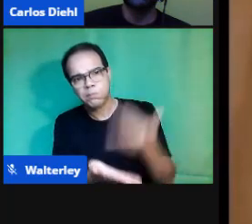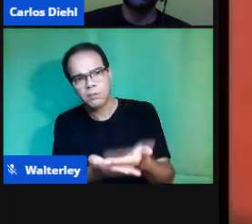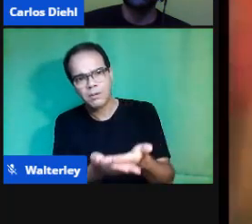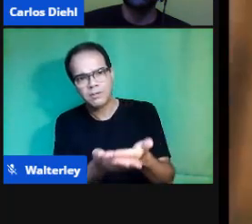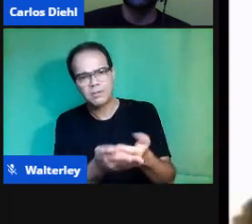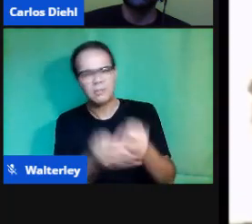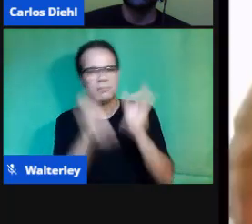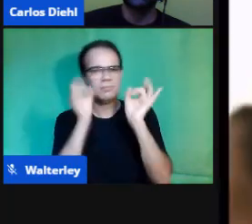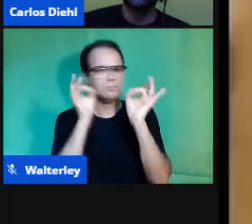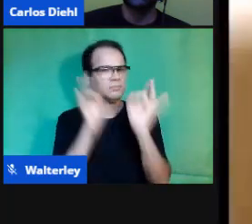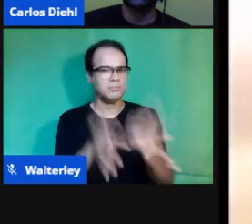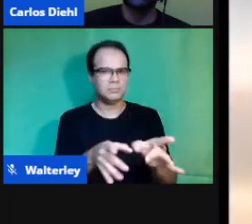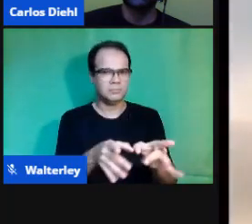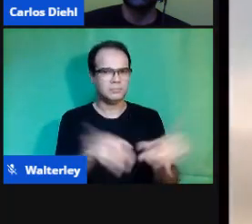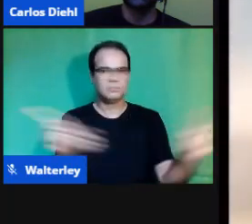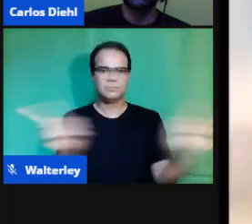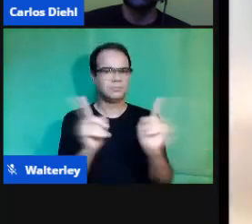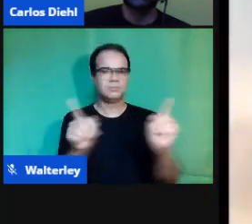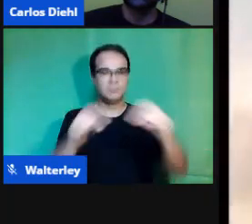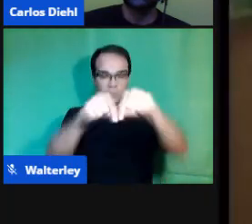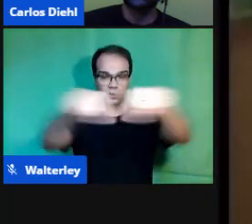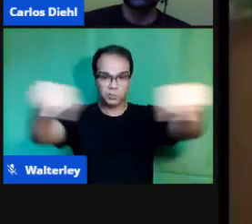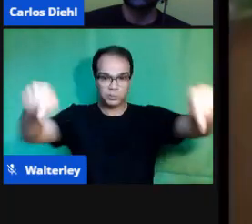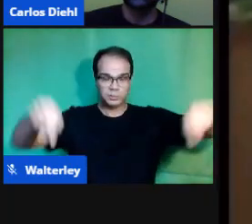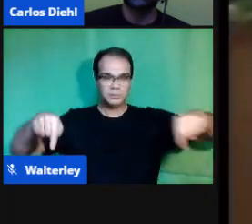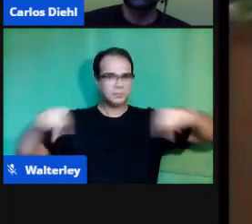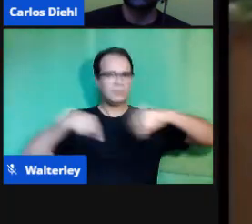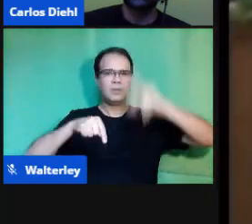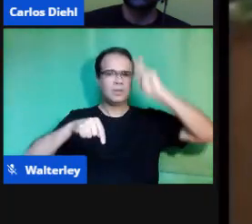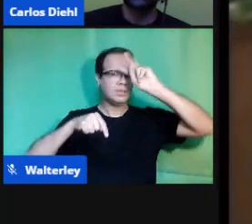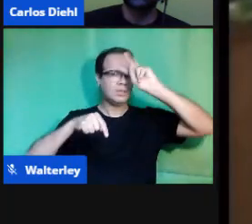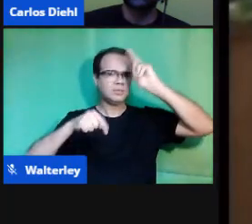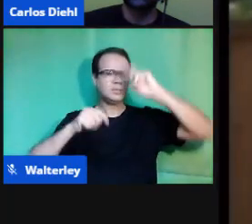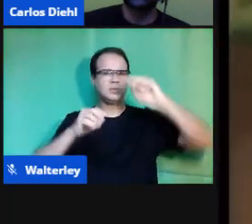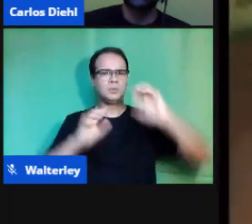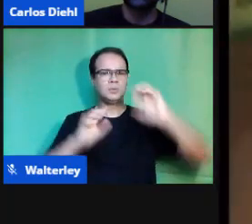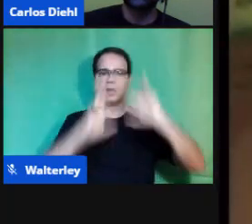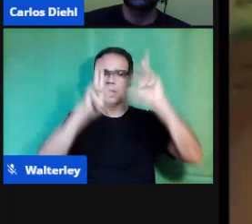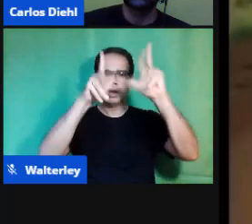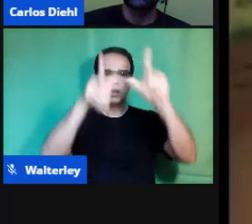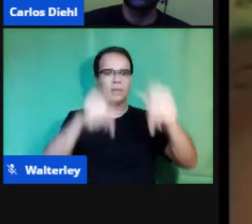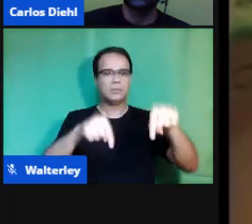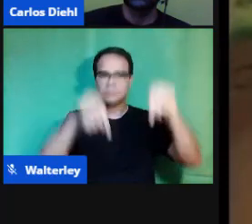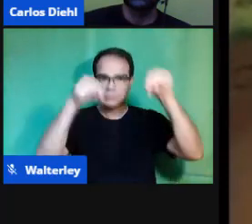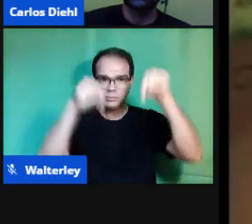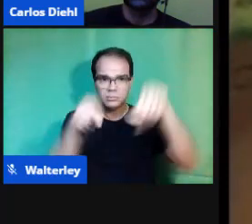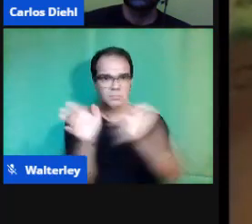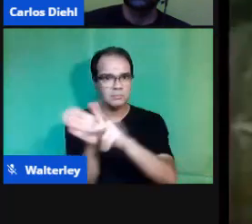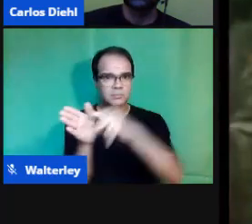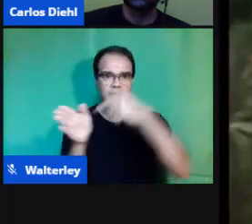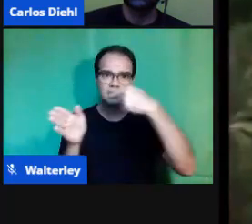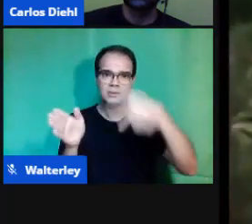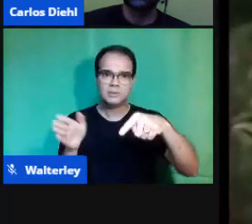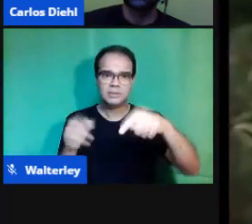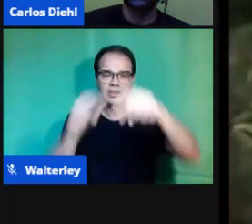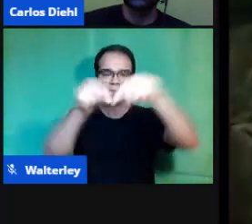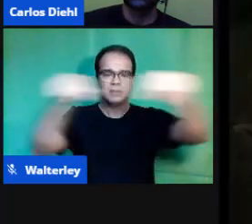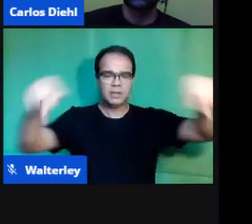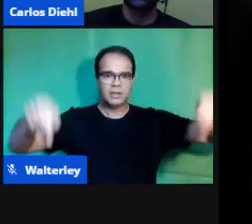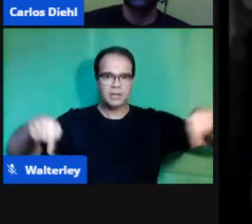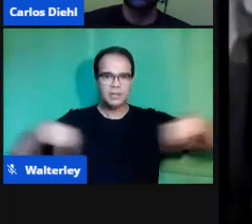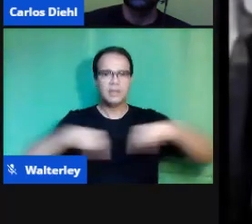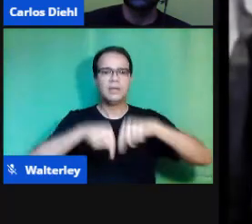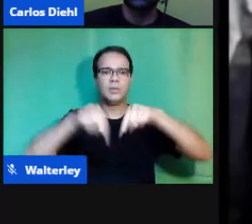aquela área está toda a nossa história, história indígena está ali. Sabe? Então, por isso que nós chamamos de terra sagrada, um território